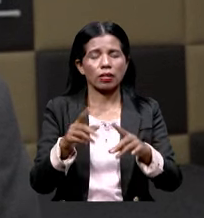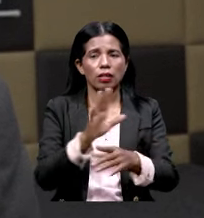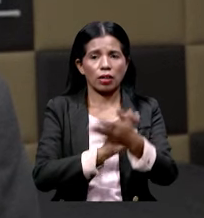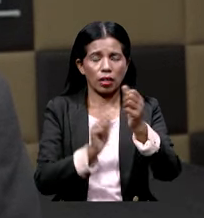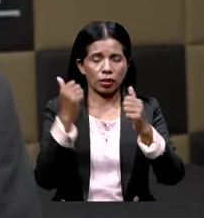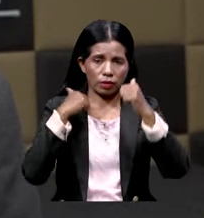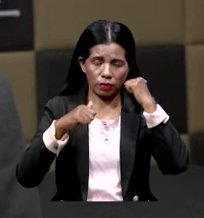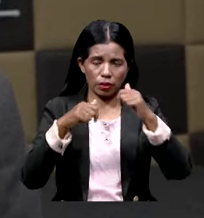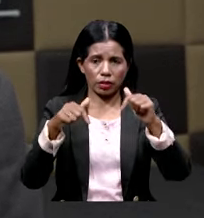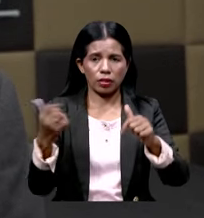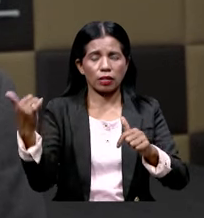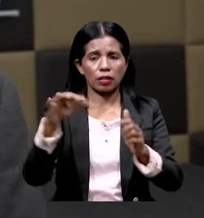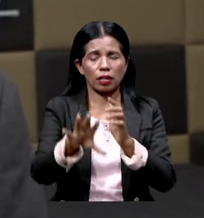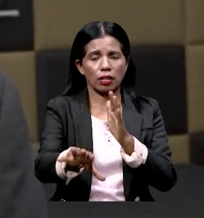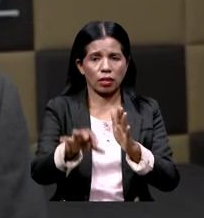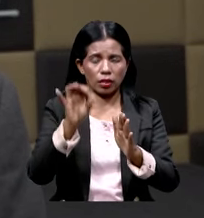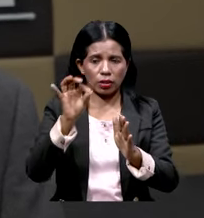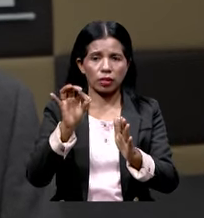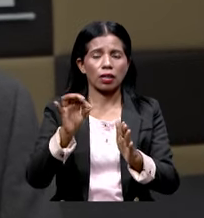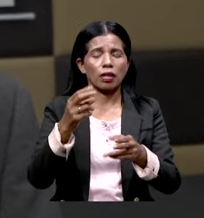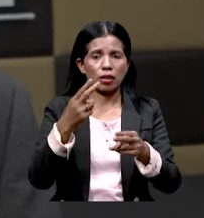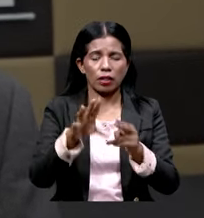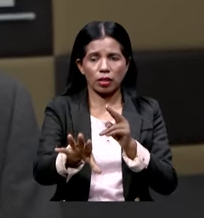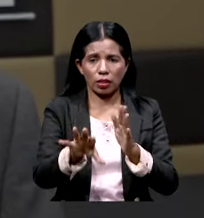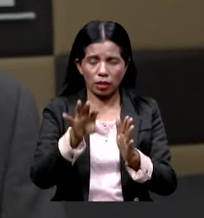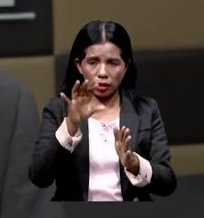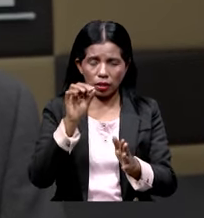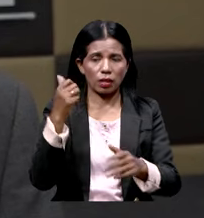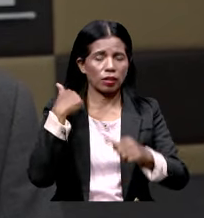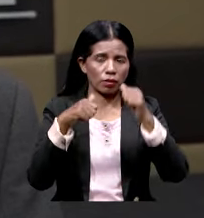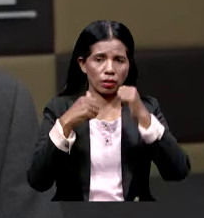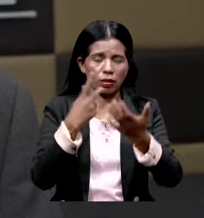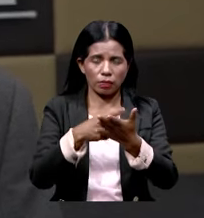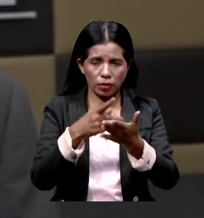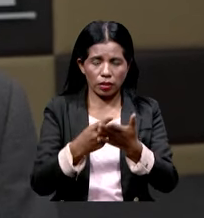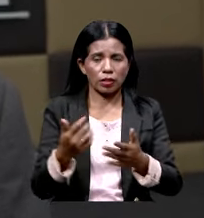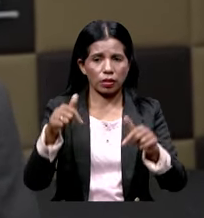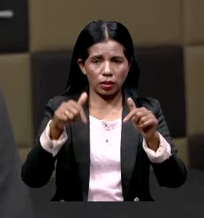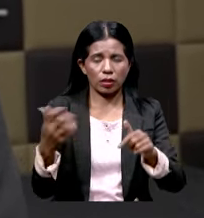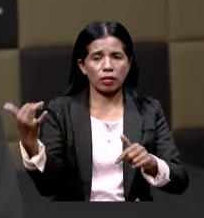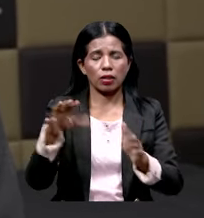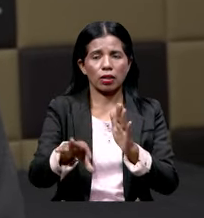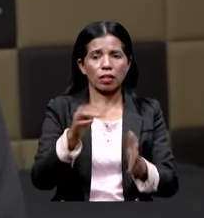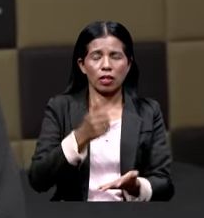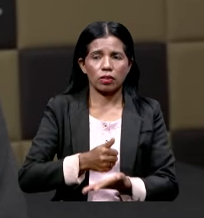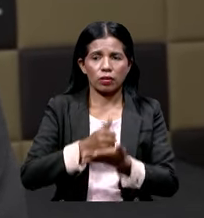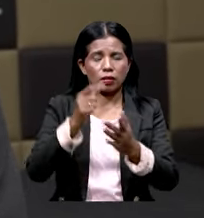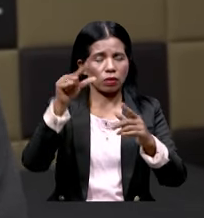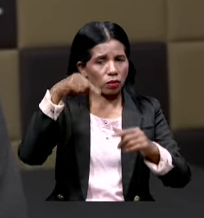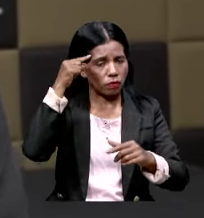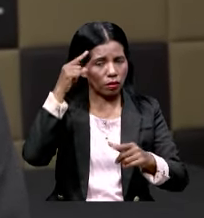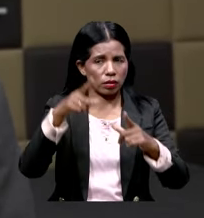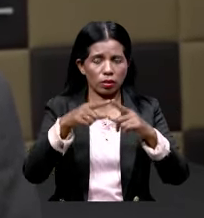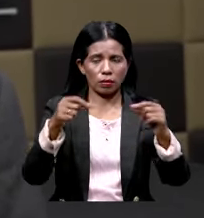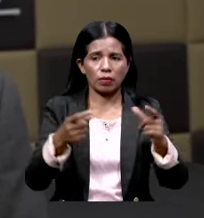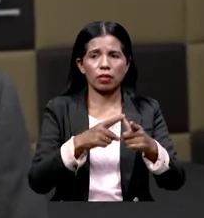sira hetang seleção, hetang nomia saung ba atividade project ida ne. Sira se hetang apoio si governo Japão e depois